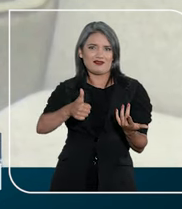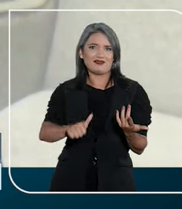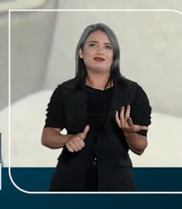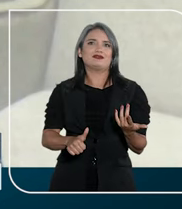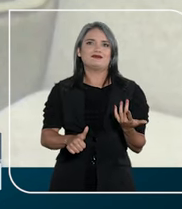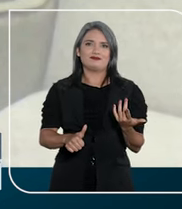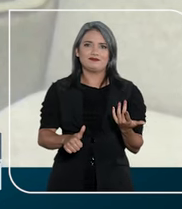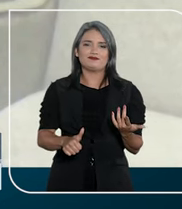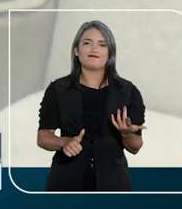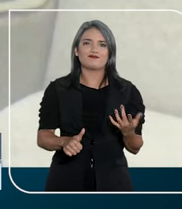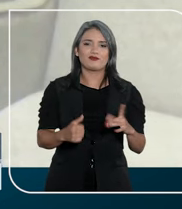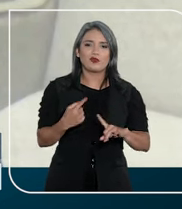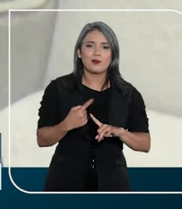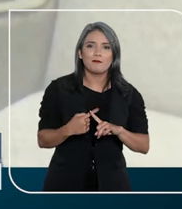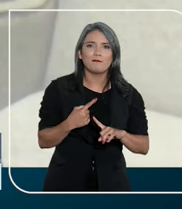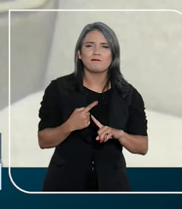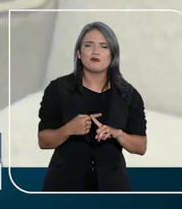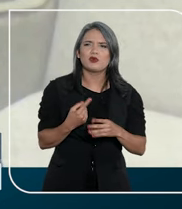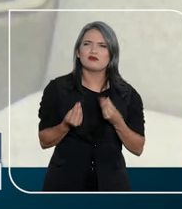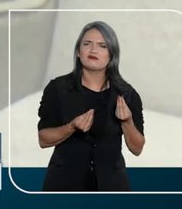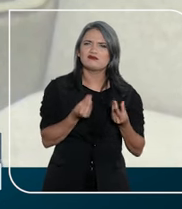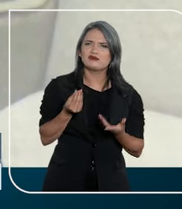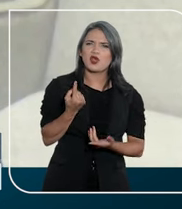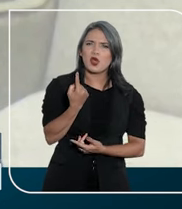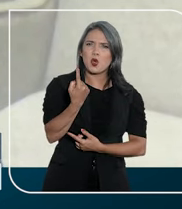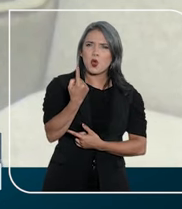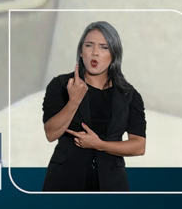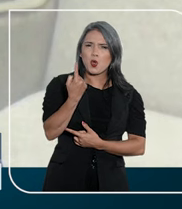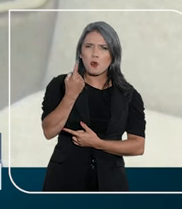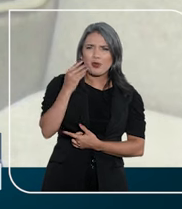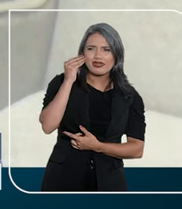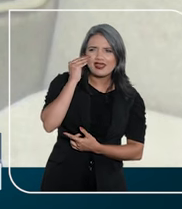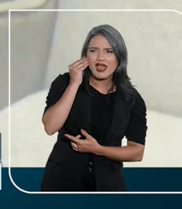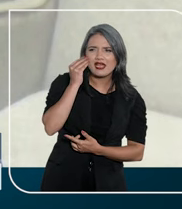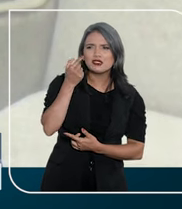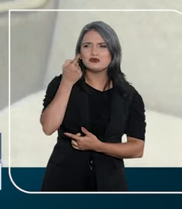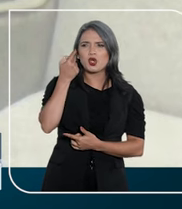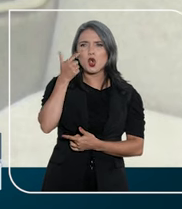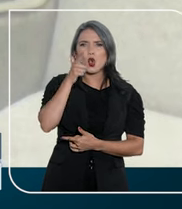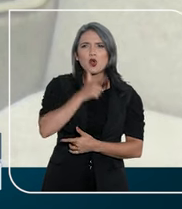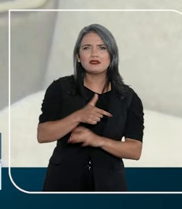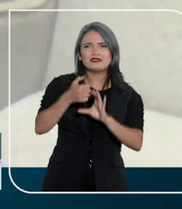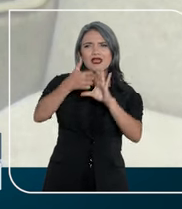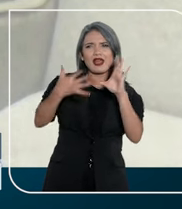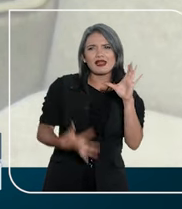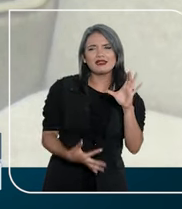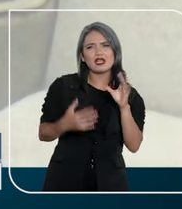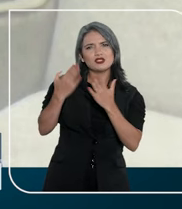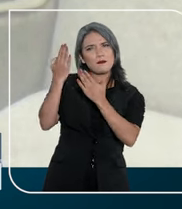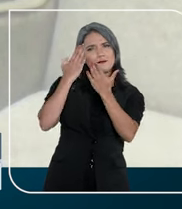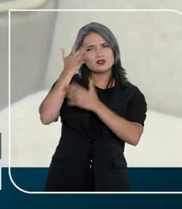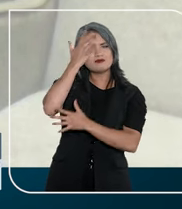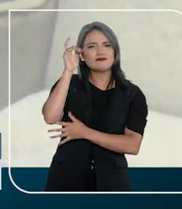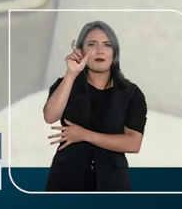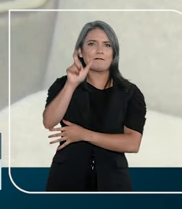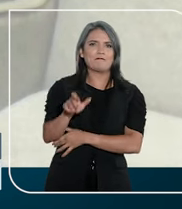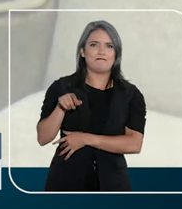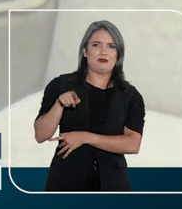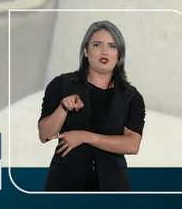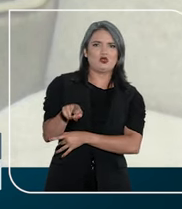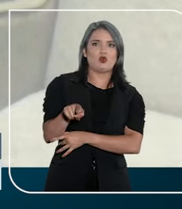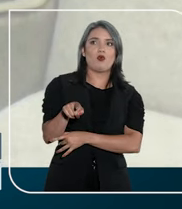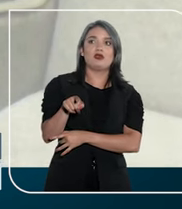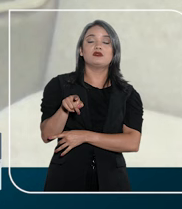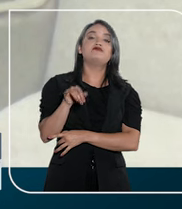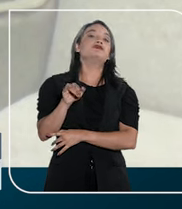exercício, de um teste, avaliar as características psicológicas de alguém que estaria